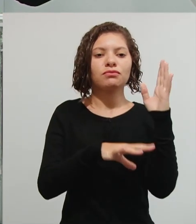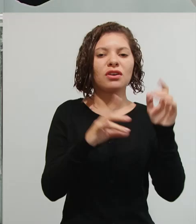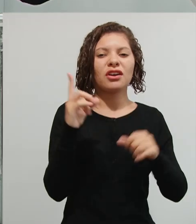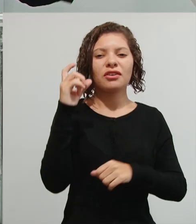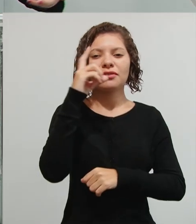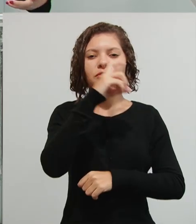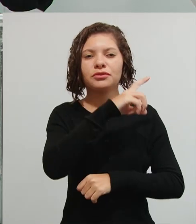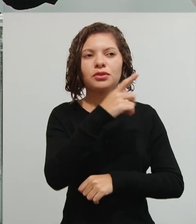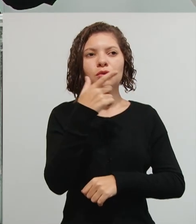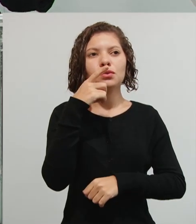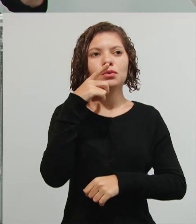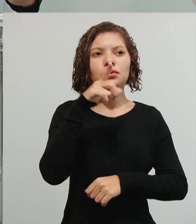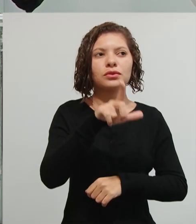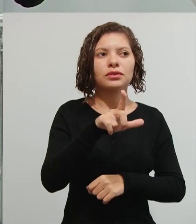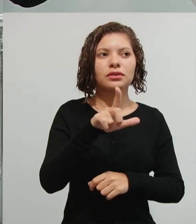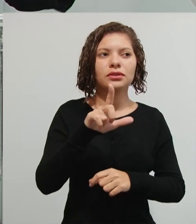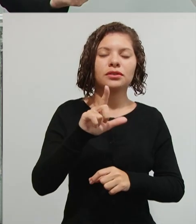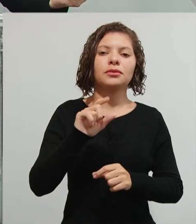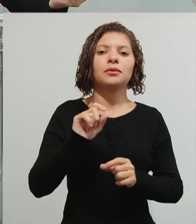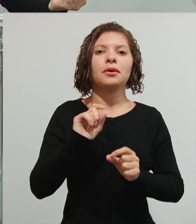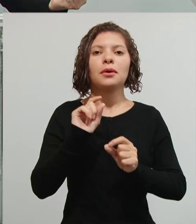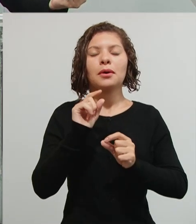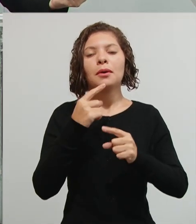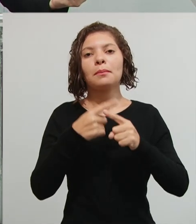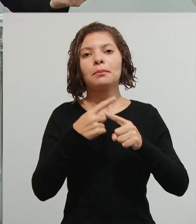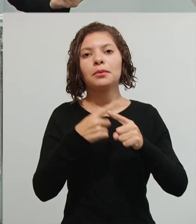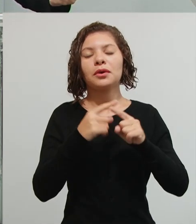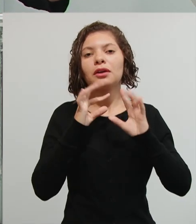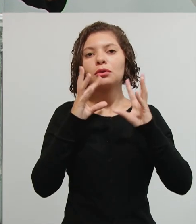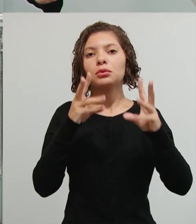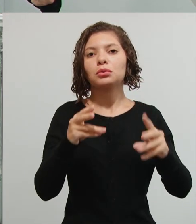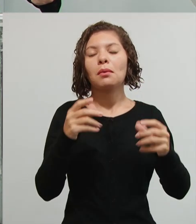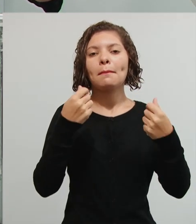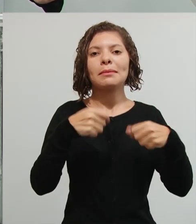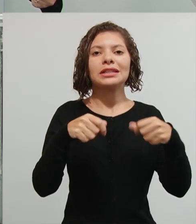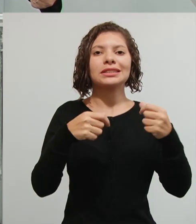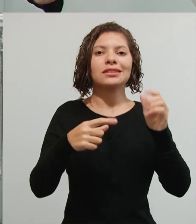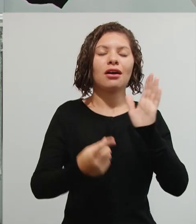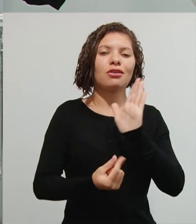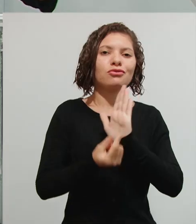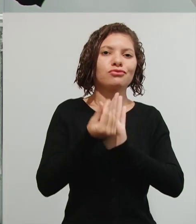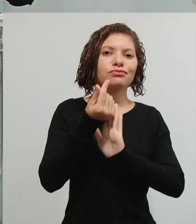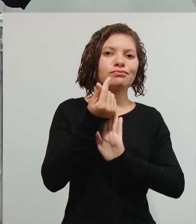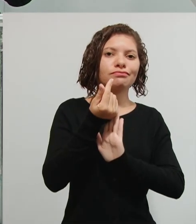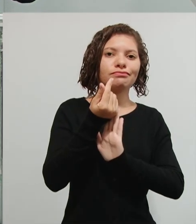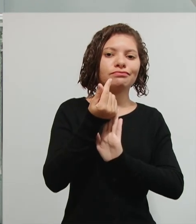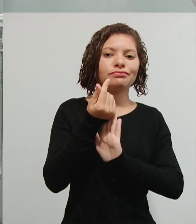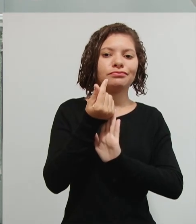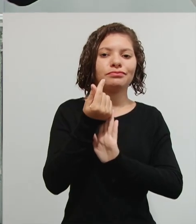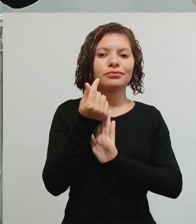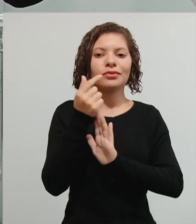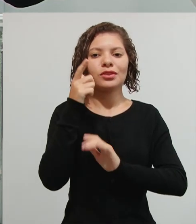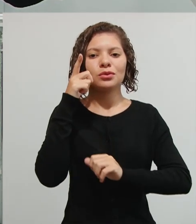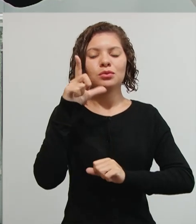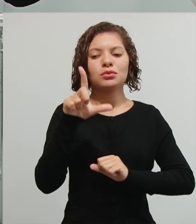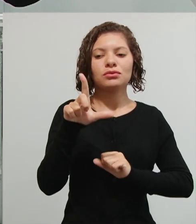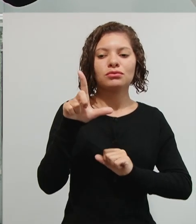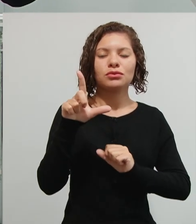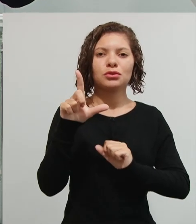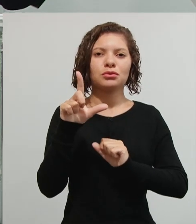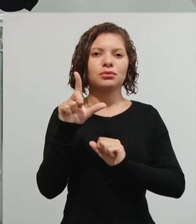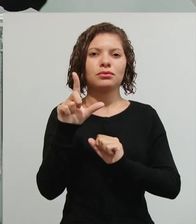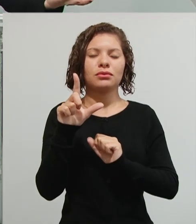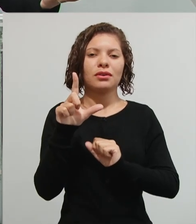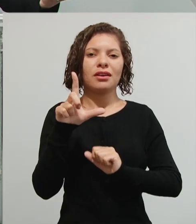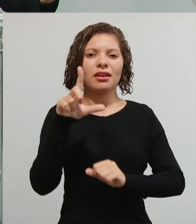mesmo tempo, porque as coisas todas envolvem recursos financeiros. Como eu não consigo fazer um recurso trabalhar em 2 coisas ao mesmo tempo, eu tenho